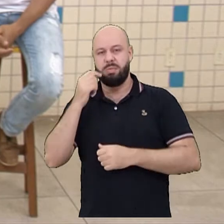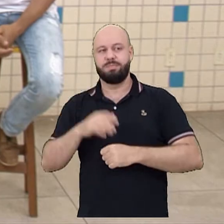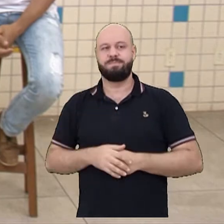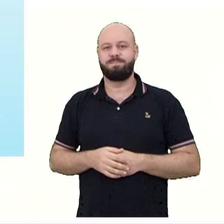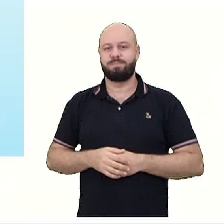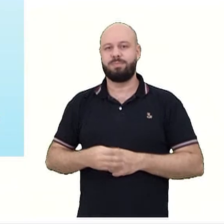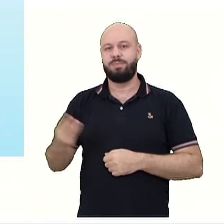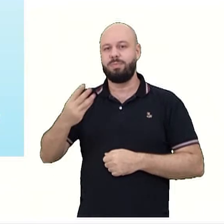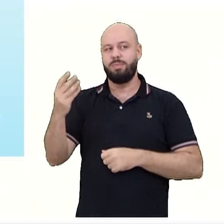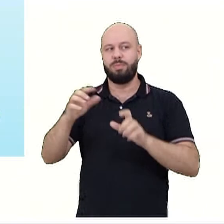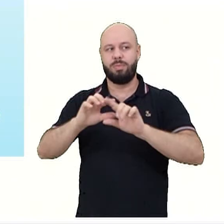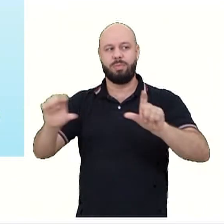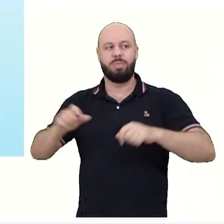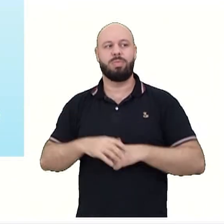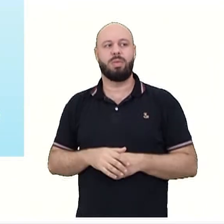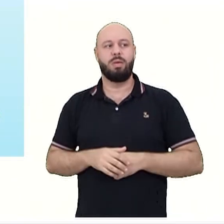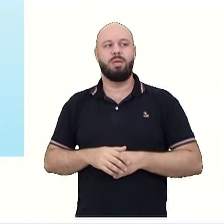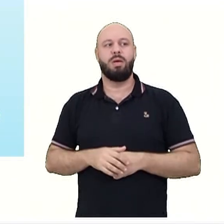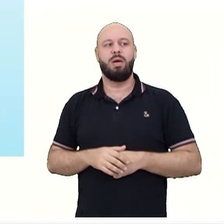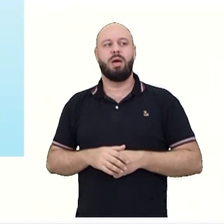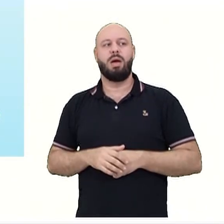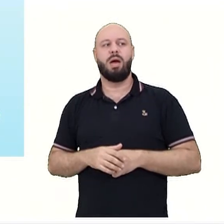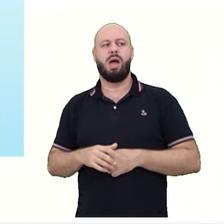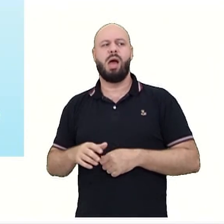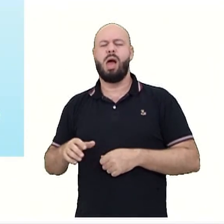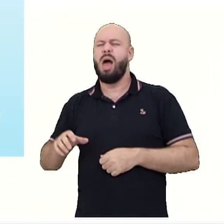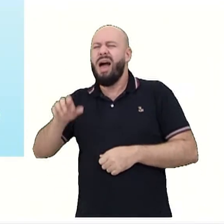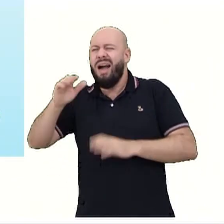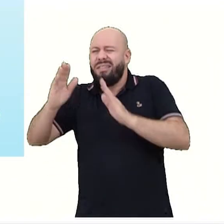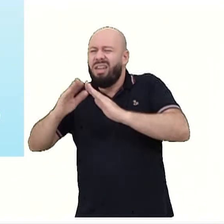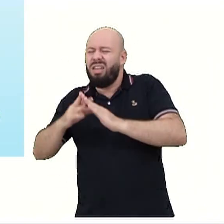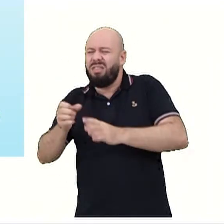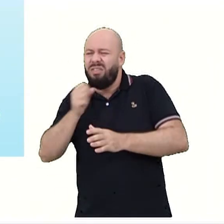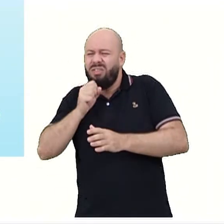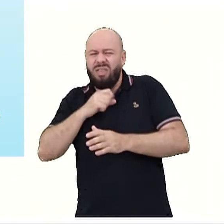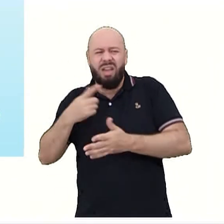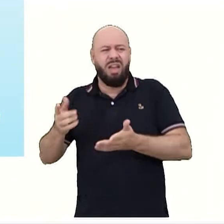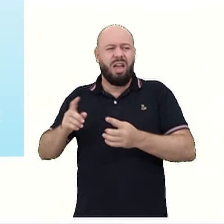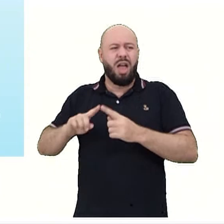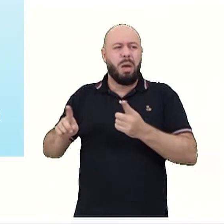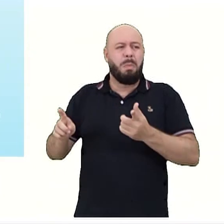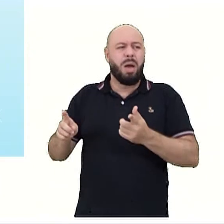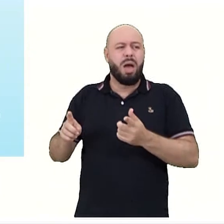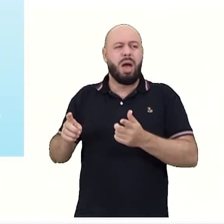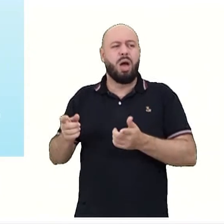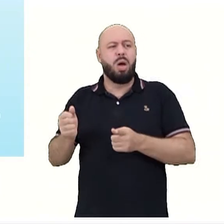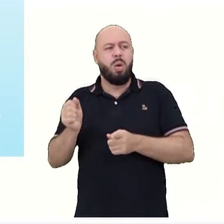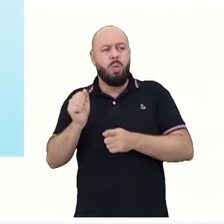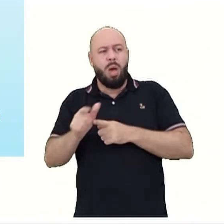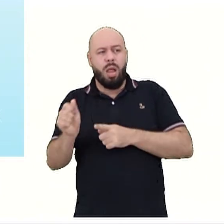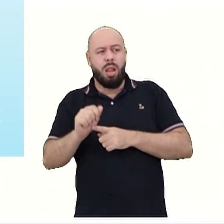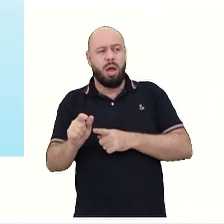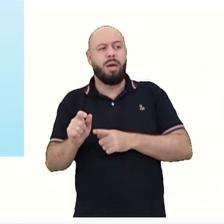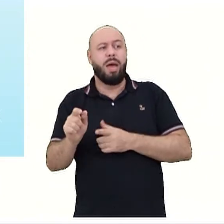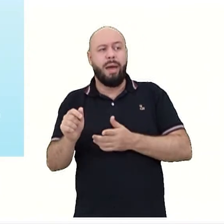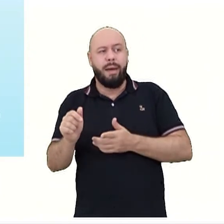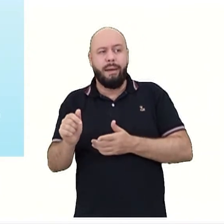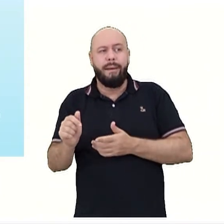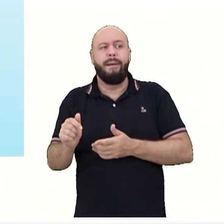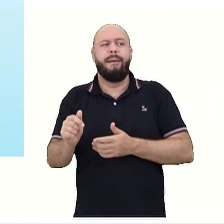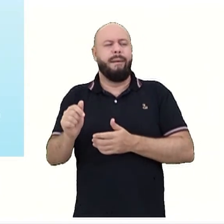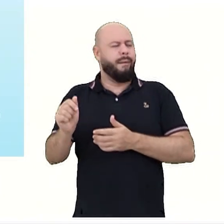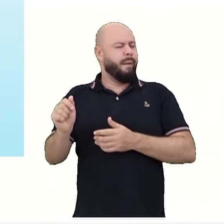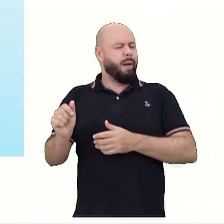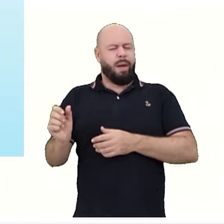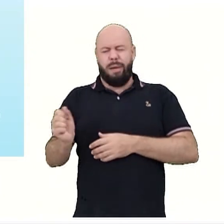o terceiro exemplo aí, the house is very old, moreover, the rent is very expensive. A casa é